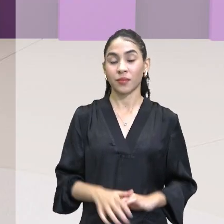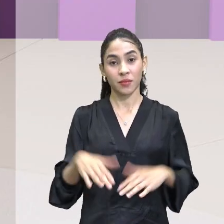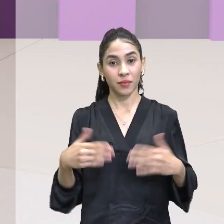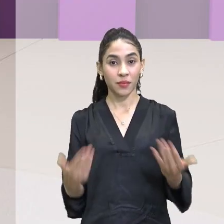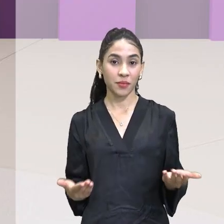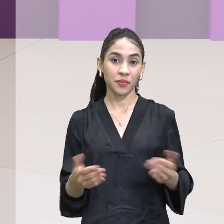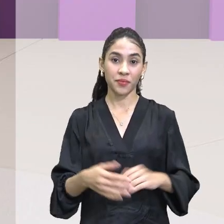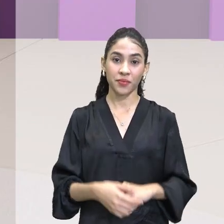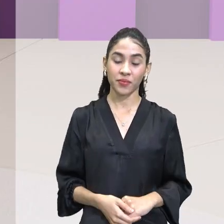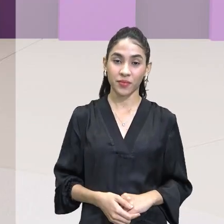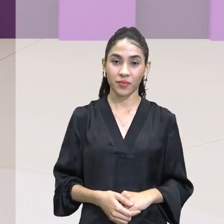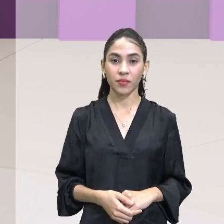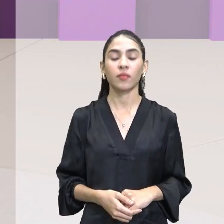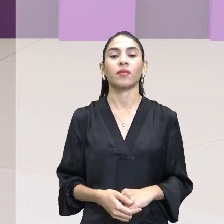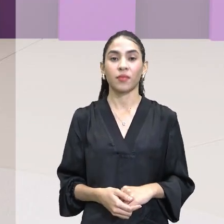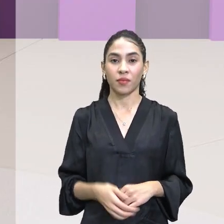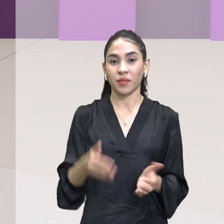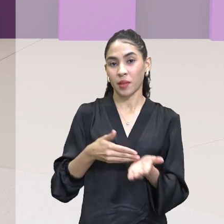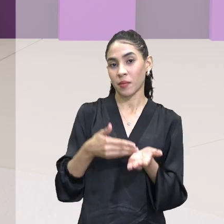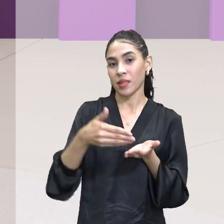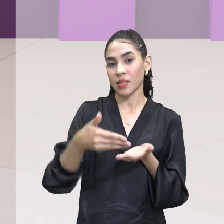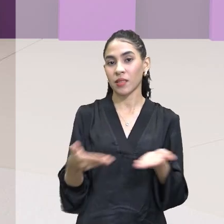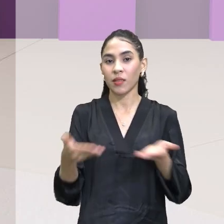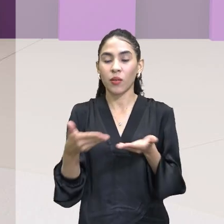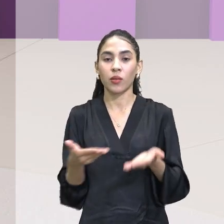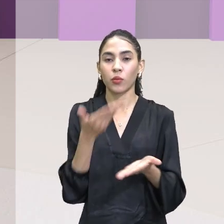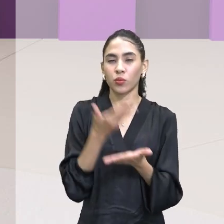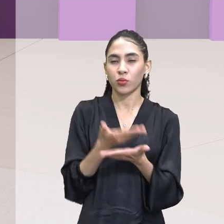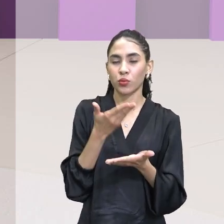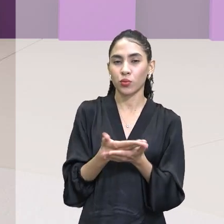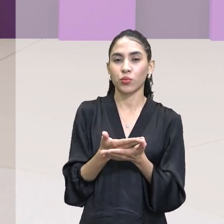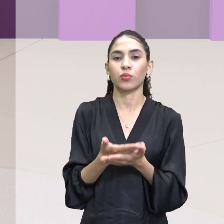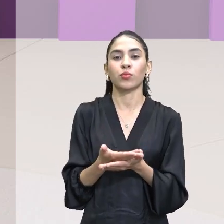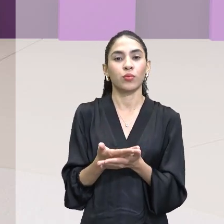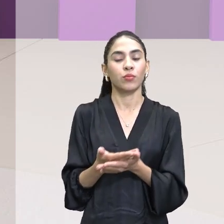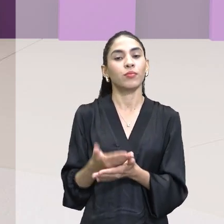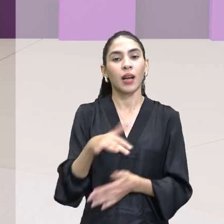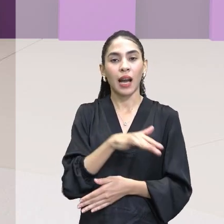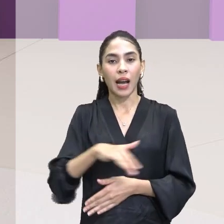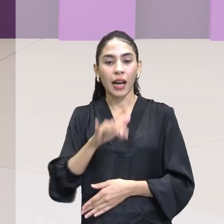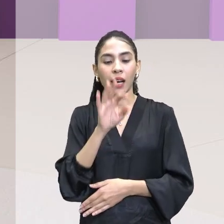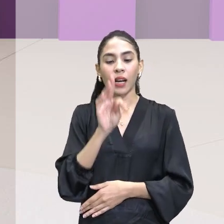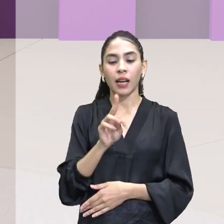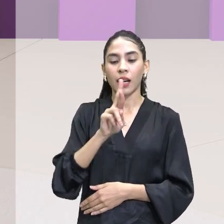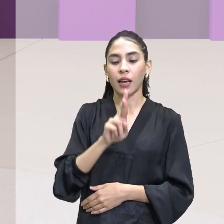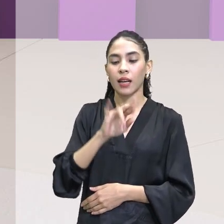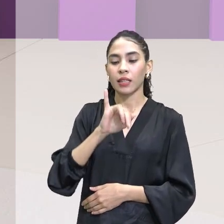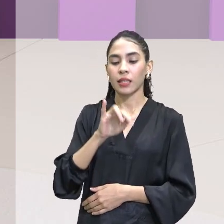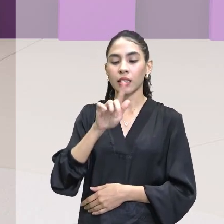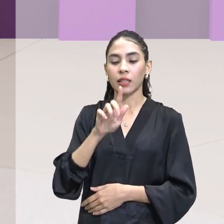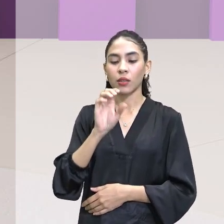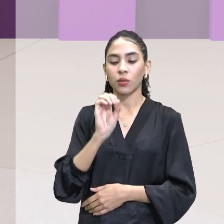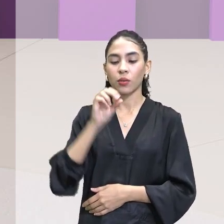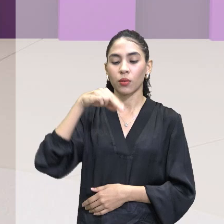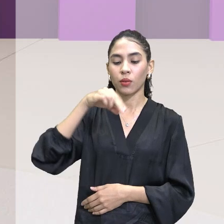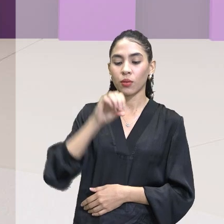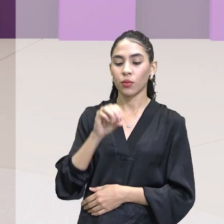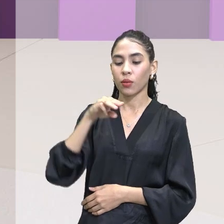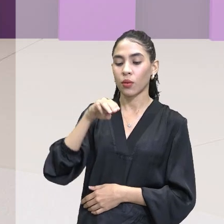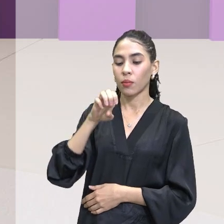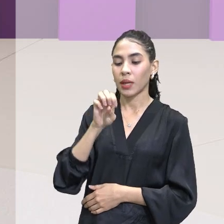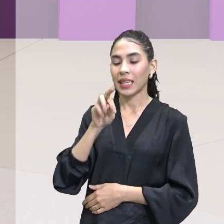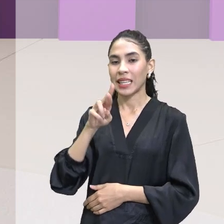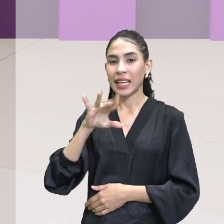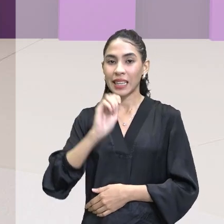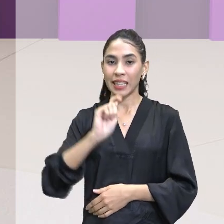Então, não é? Vamos estar iniciando aqui o estudo de uma parte ali da trigonometria, lembrando que trigonometria é quem